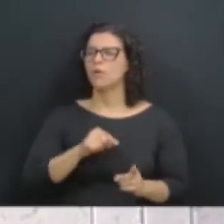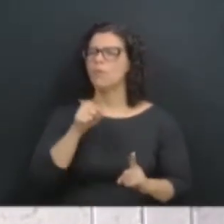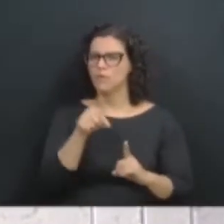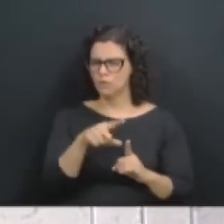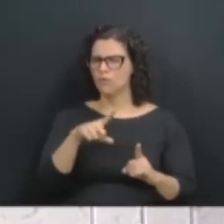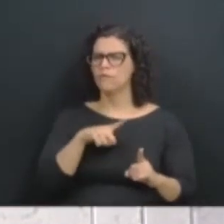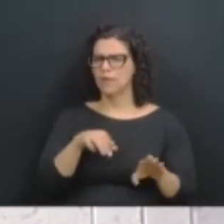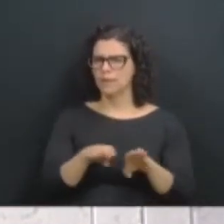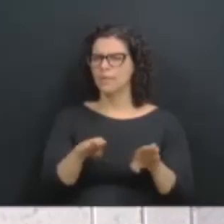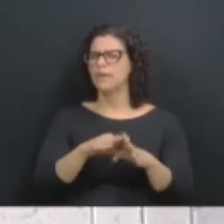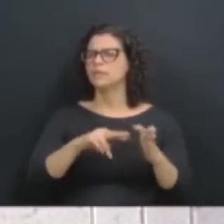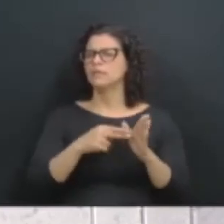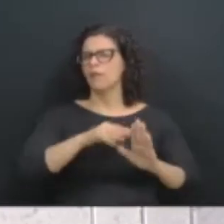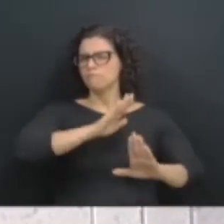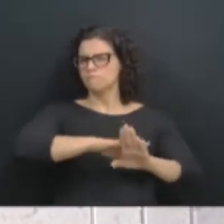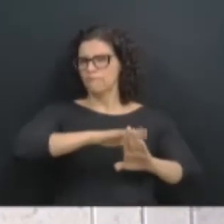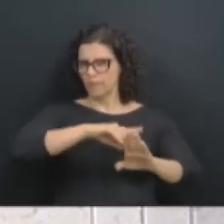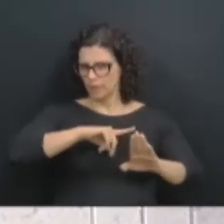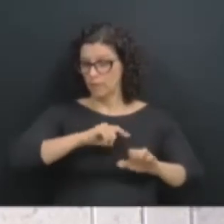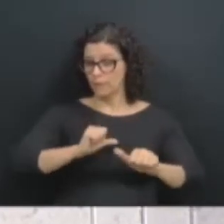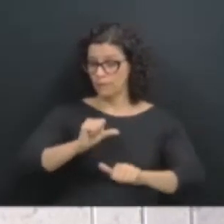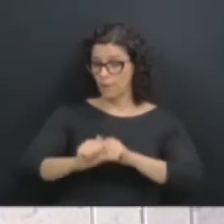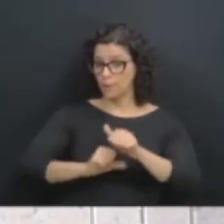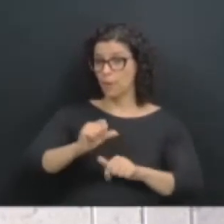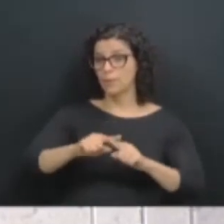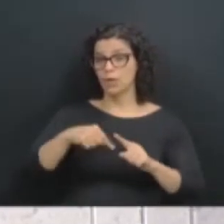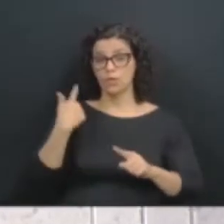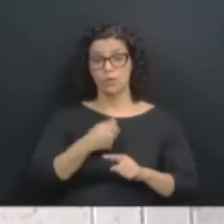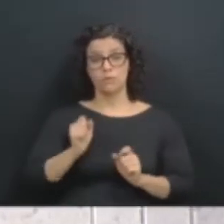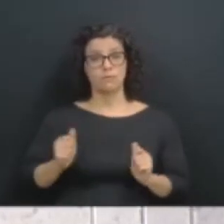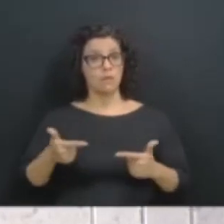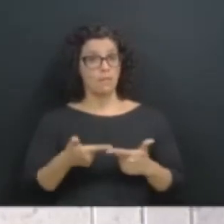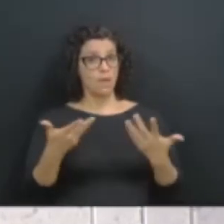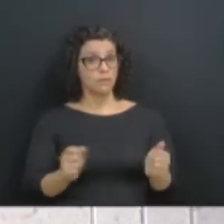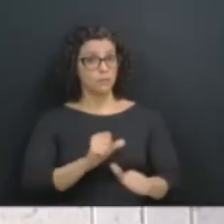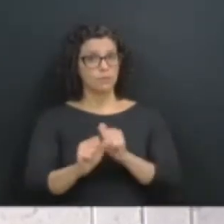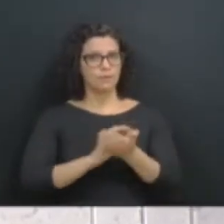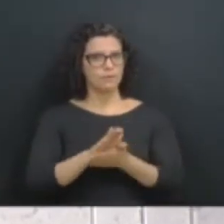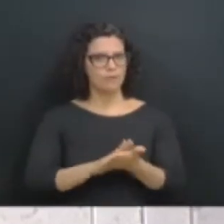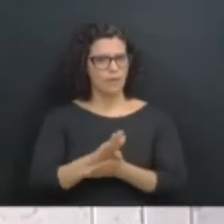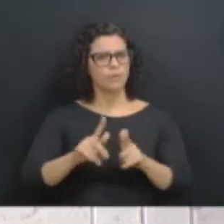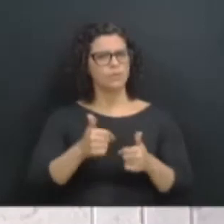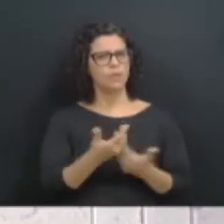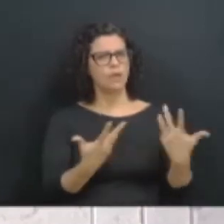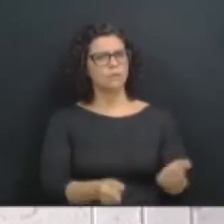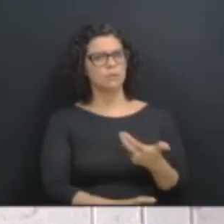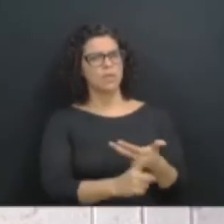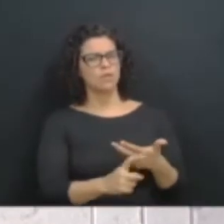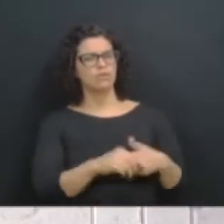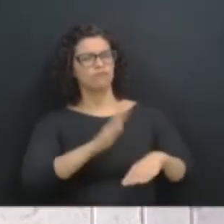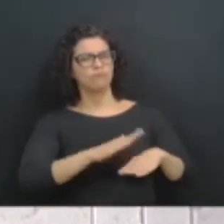de forma a se obter mudanças não permitidas por essa casa. O